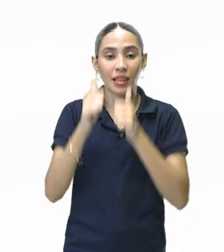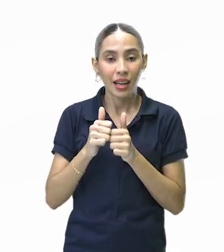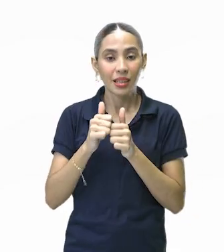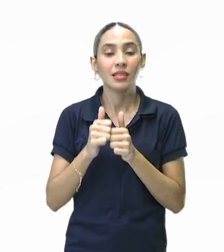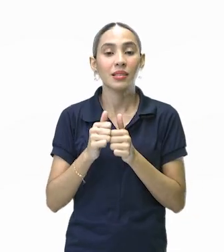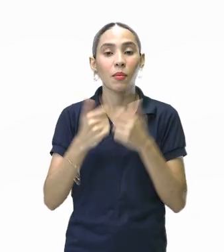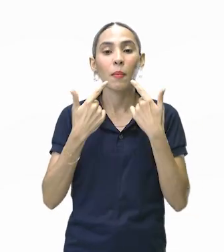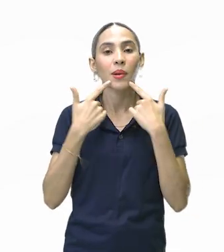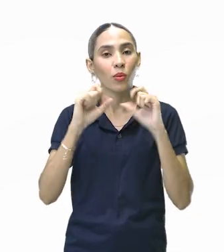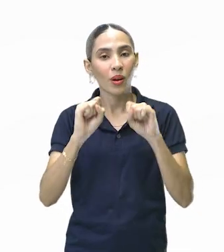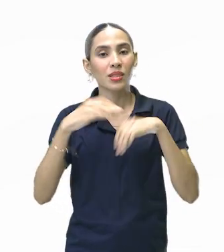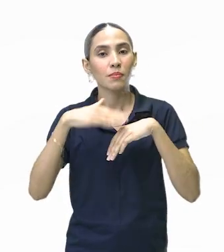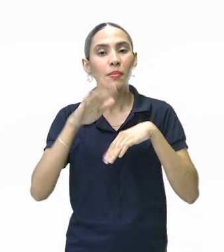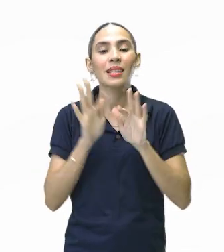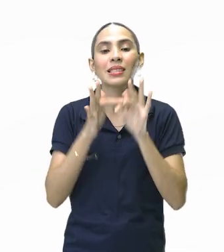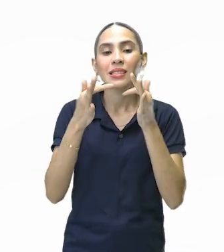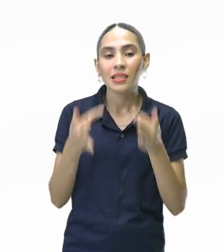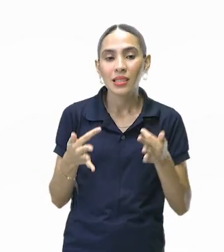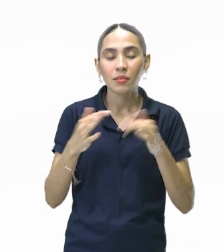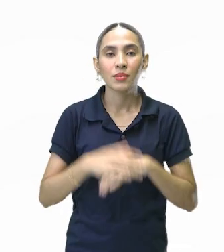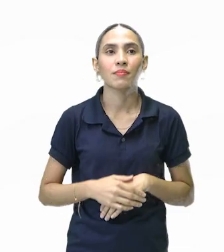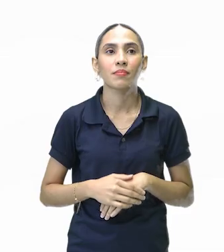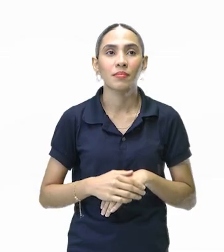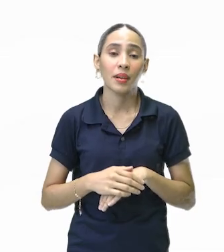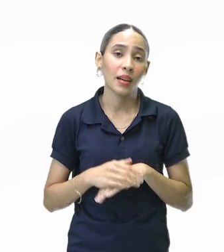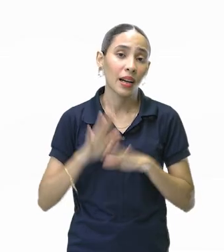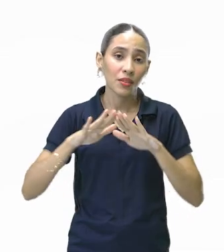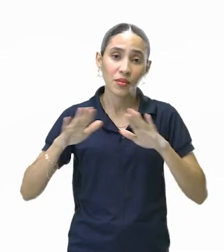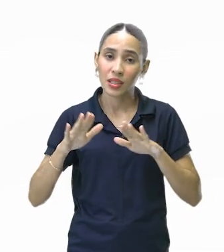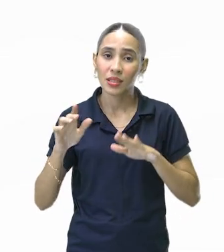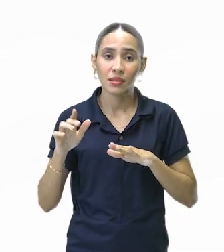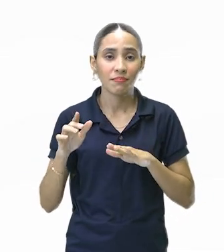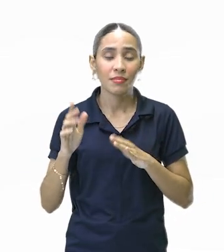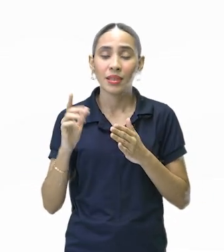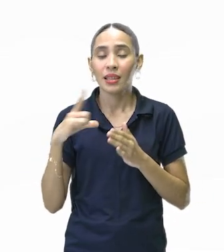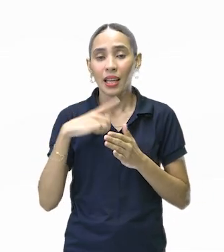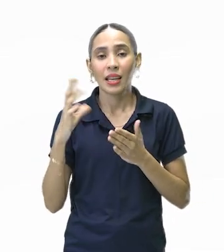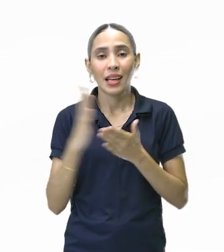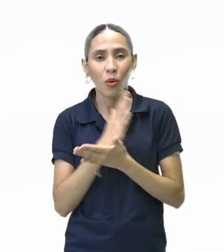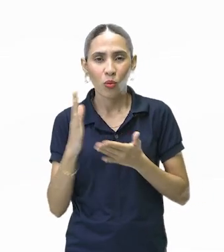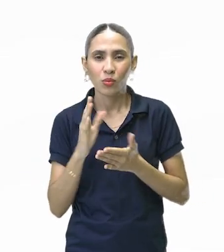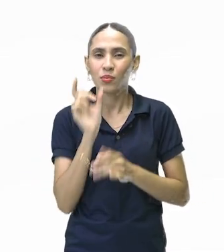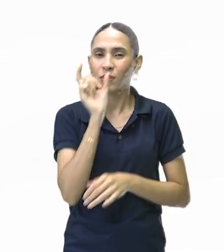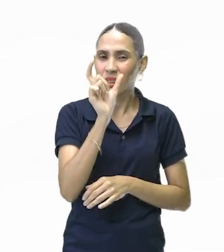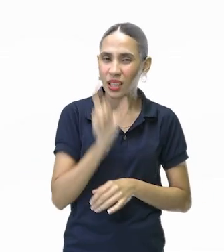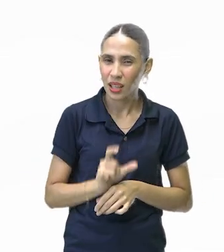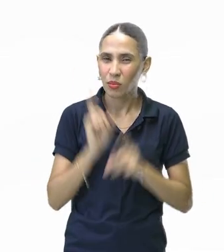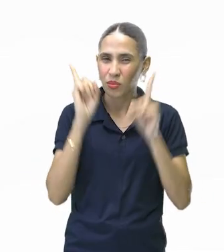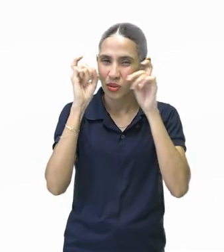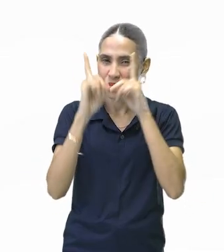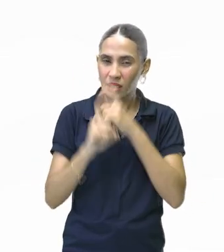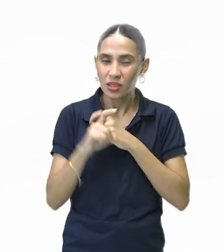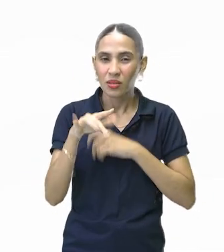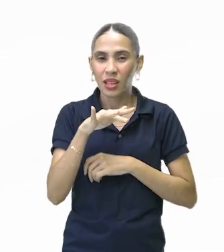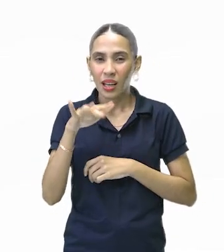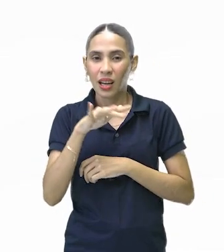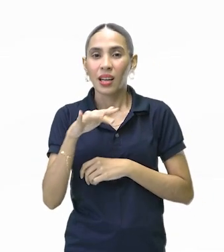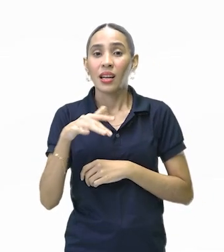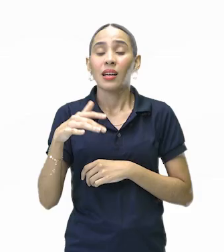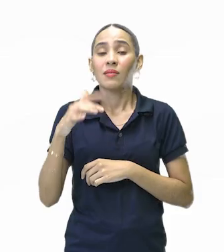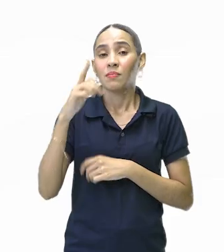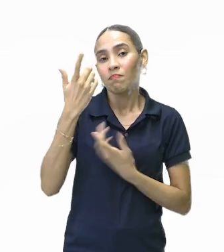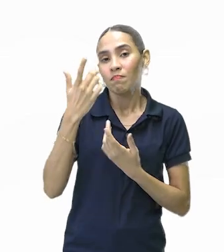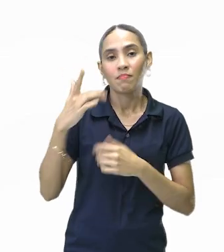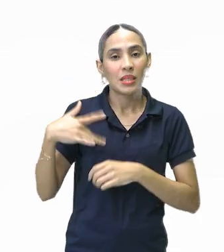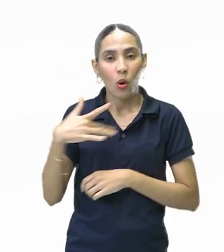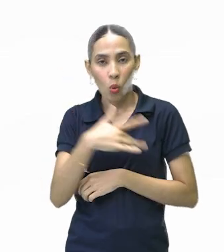para uma linguagem mais acessível, né? Nem todos nós dominamos alguns termos que são muito específicos da área da saúde, da